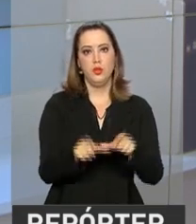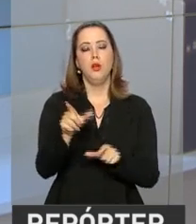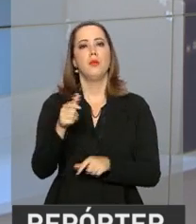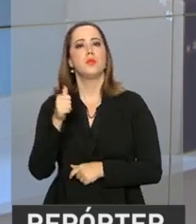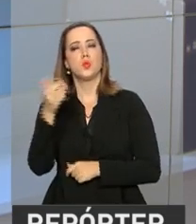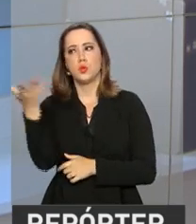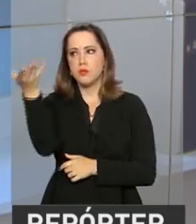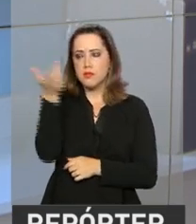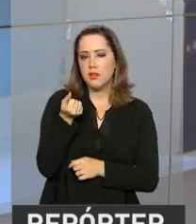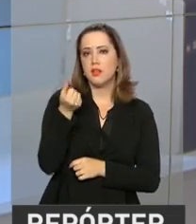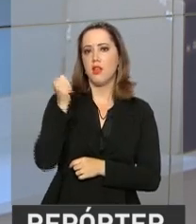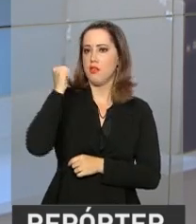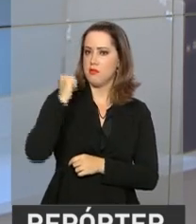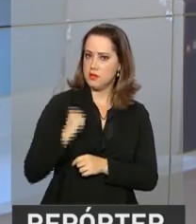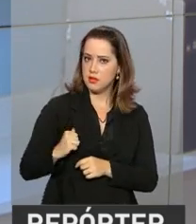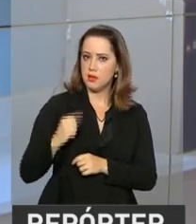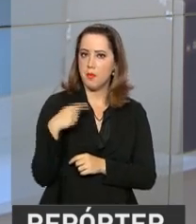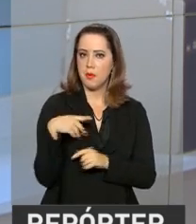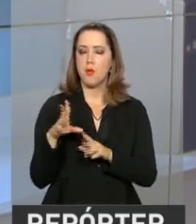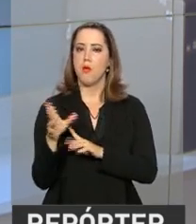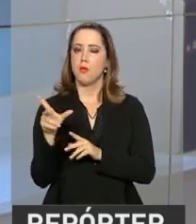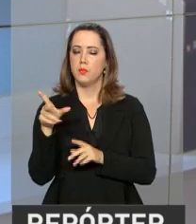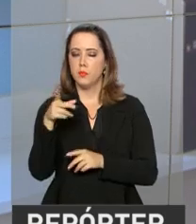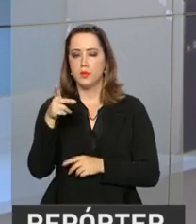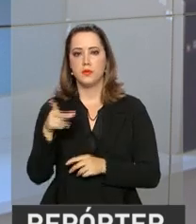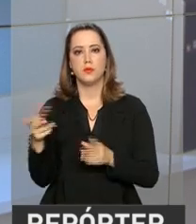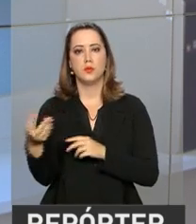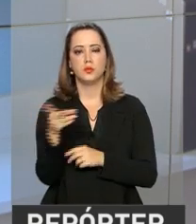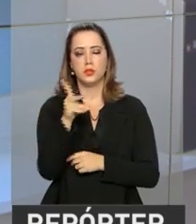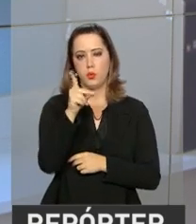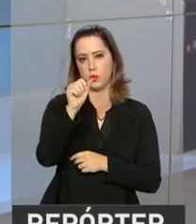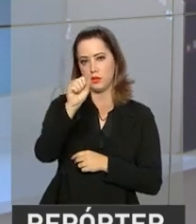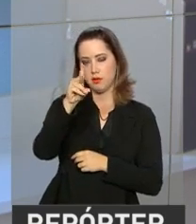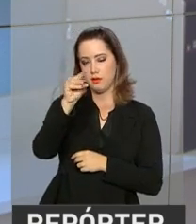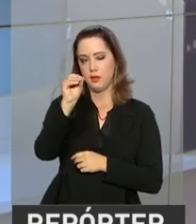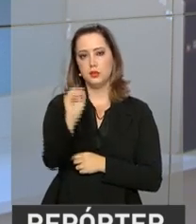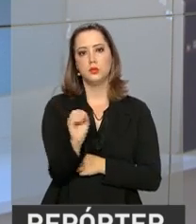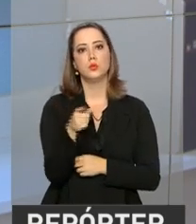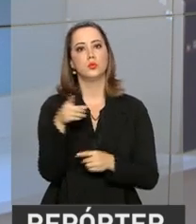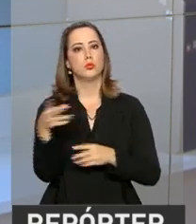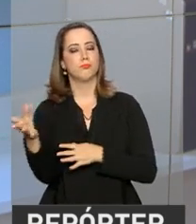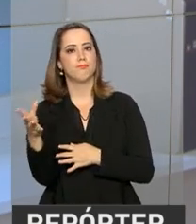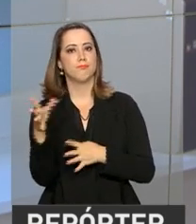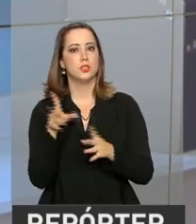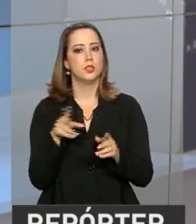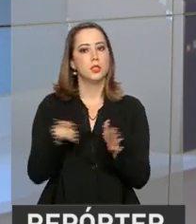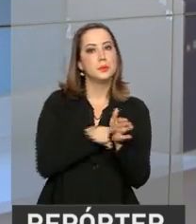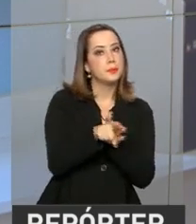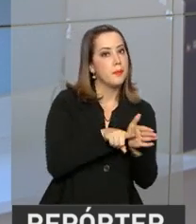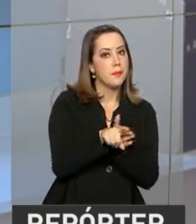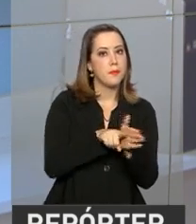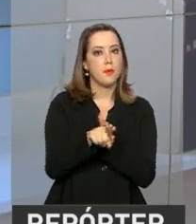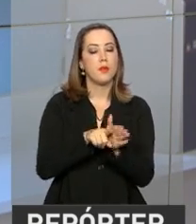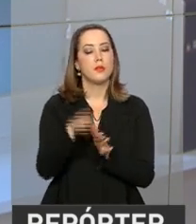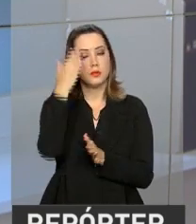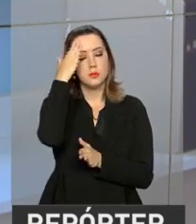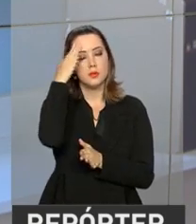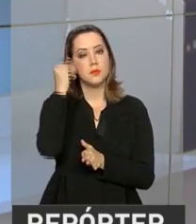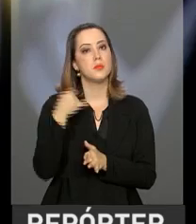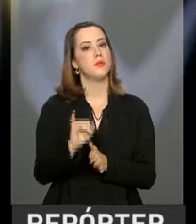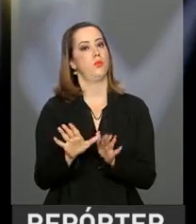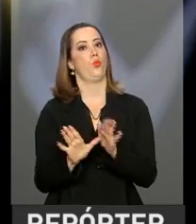governo A ideia é evitar fraudes e garantir que o dinheiro do Bolsa Família seja destinado a quem realmente